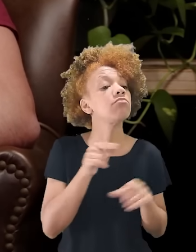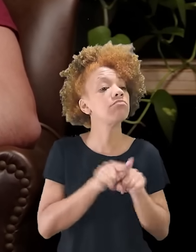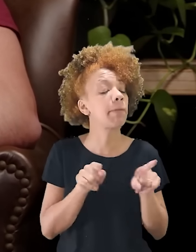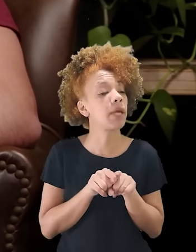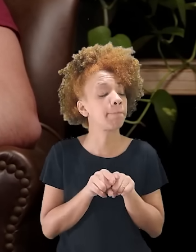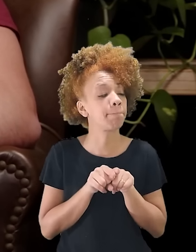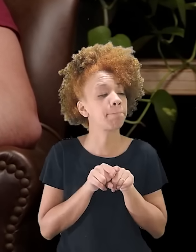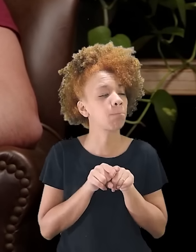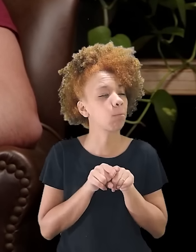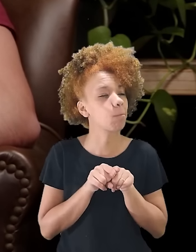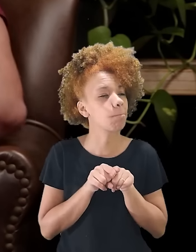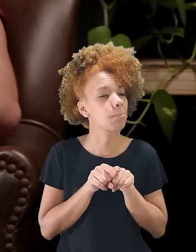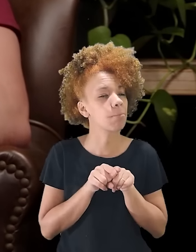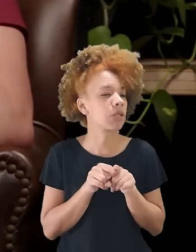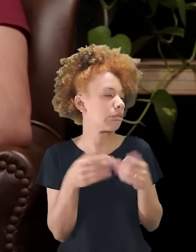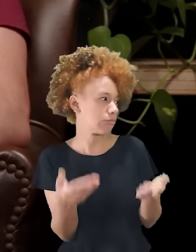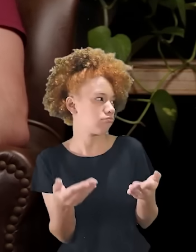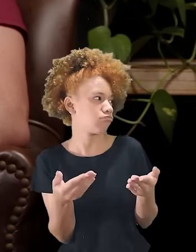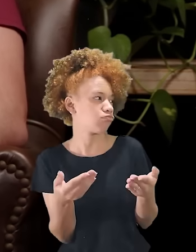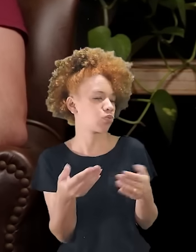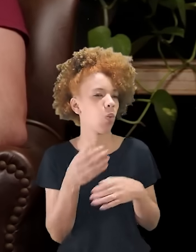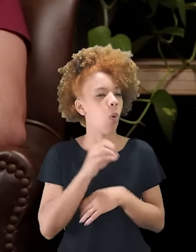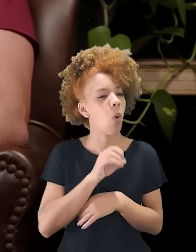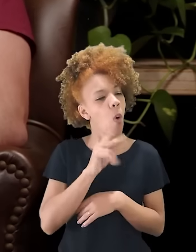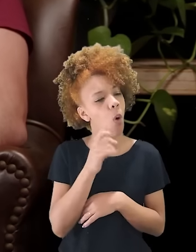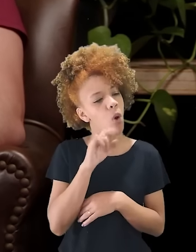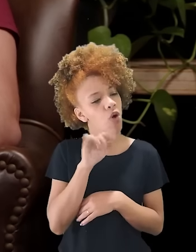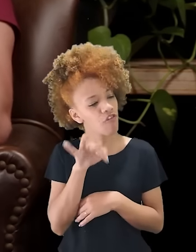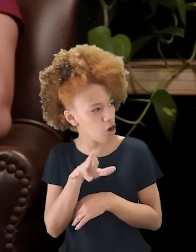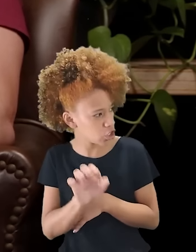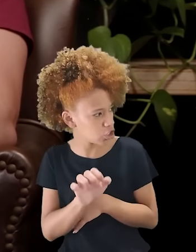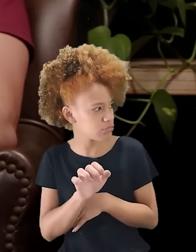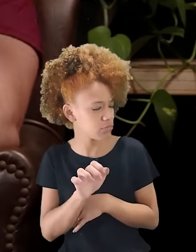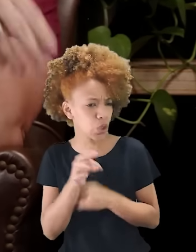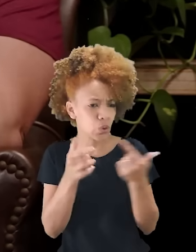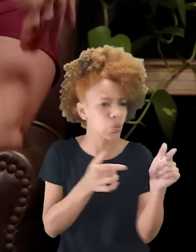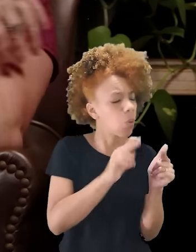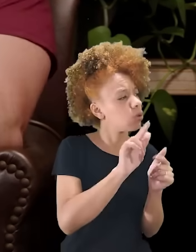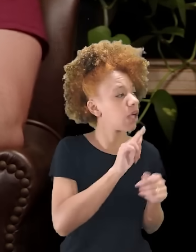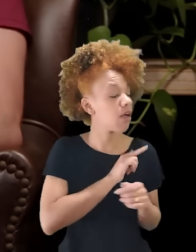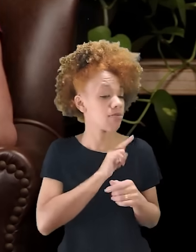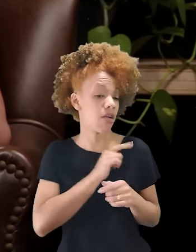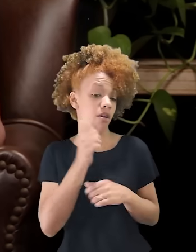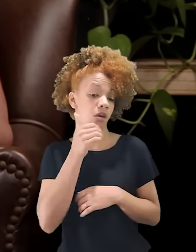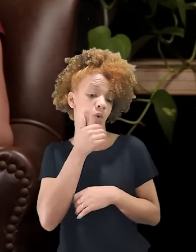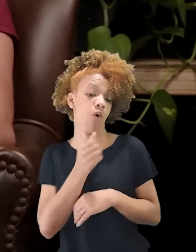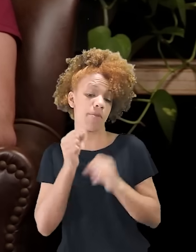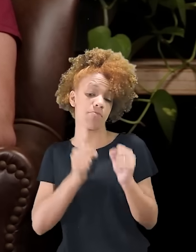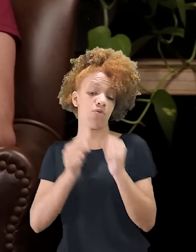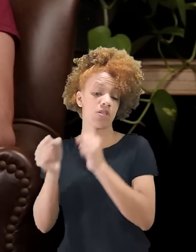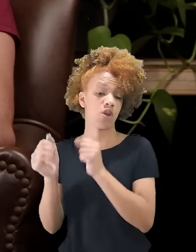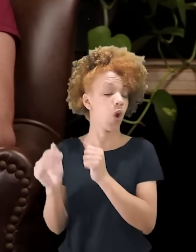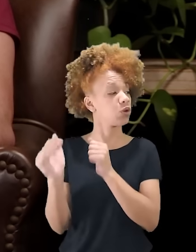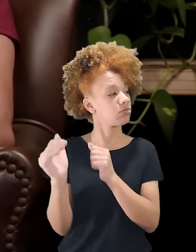estão numa num holofote baseado em beleza do outro lado tem homens poderosos